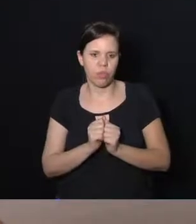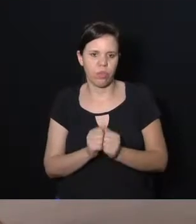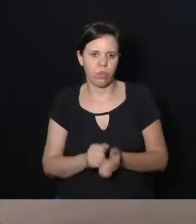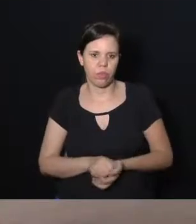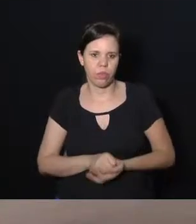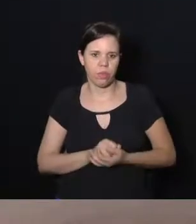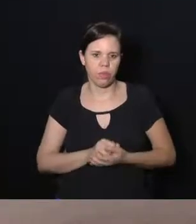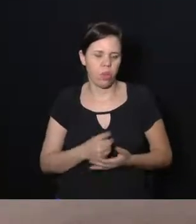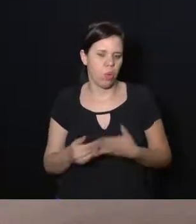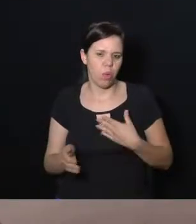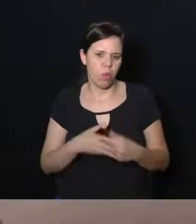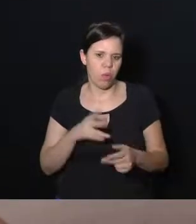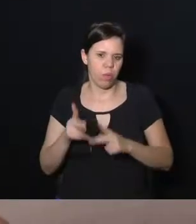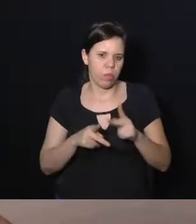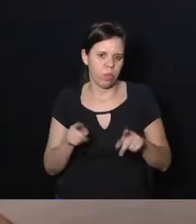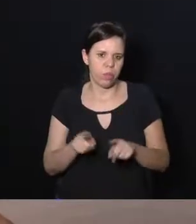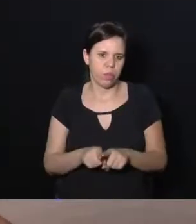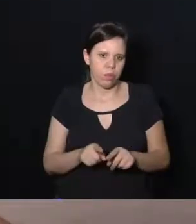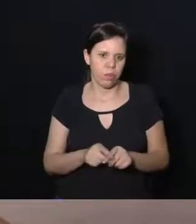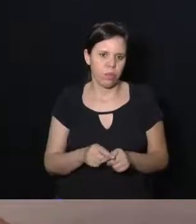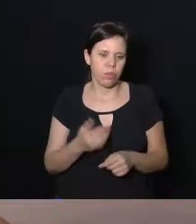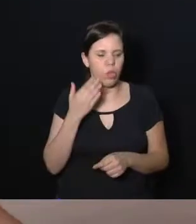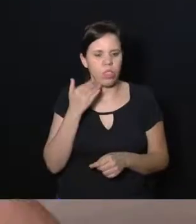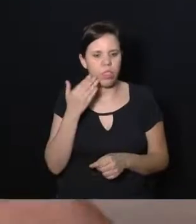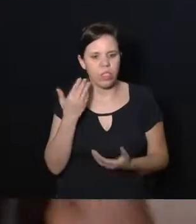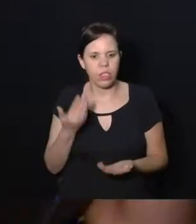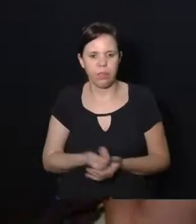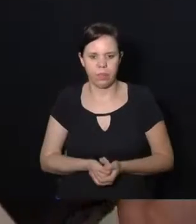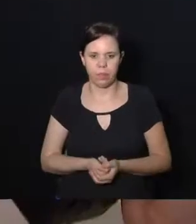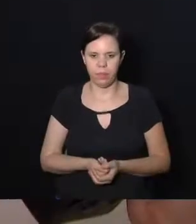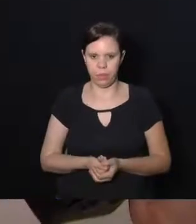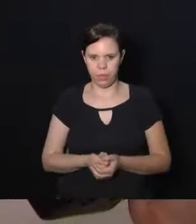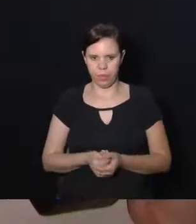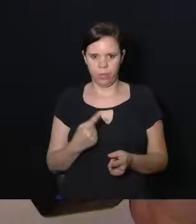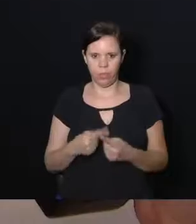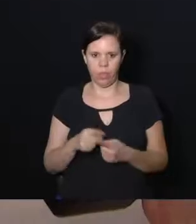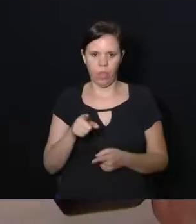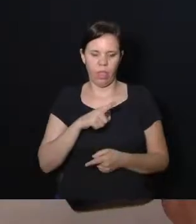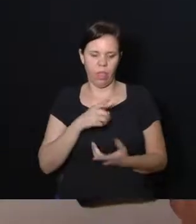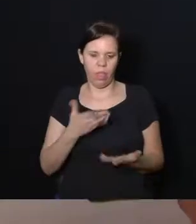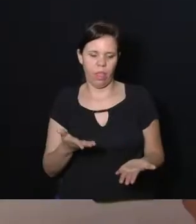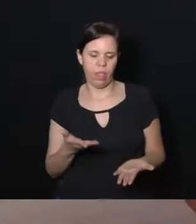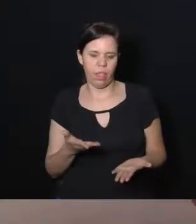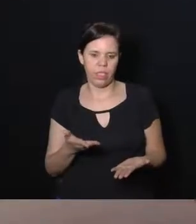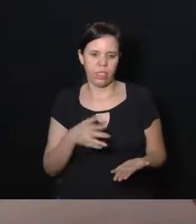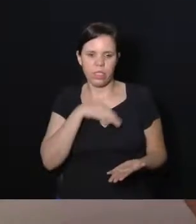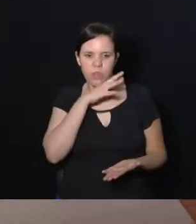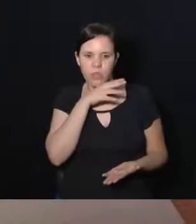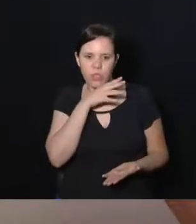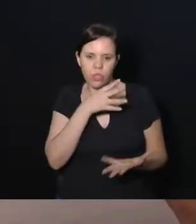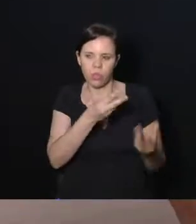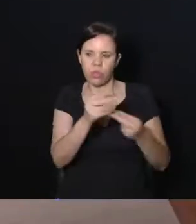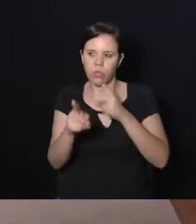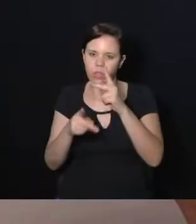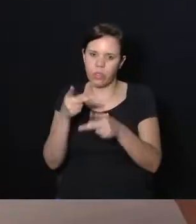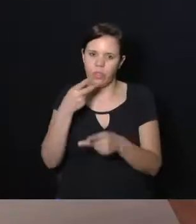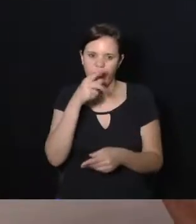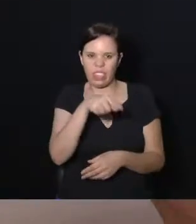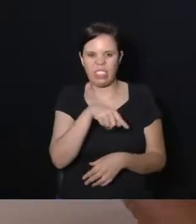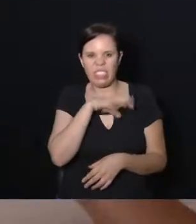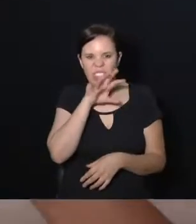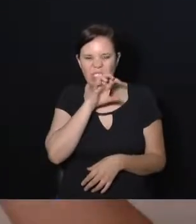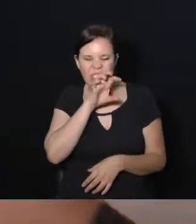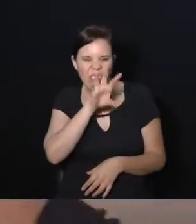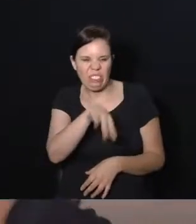com qualquer pessoa também, elas são super boazinhas. Por que ter esse tipo de bichinho que muita gente fala aí que tem nojo,